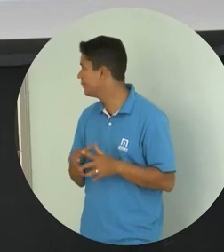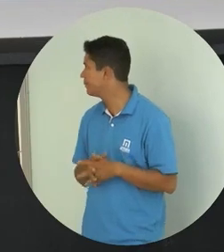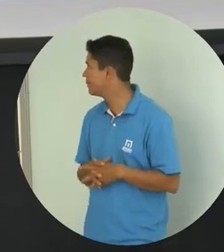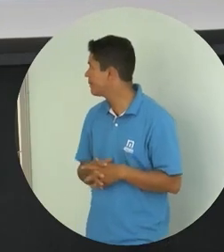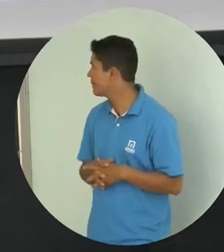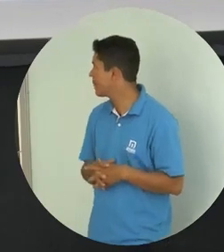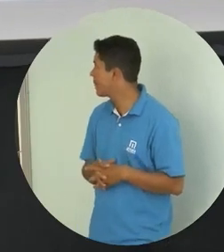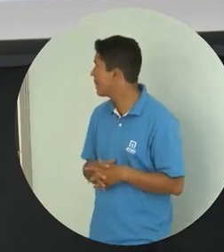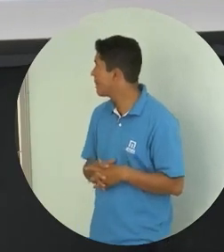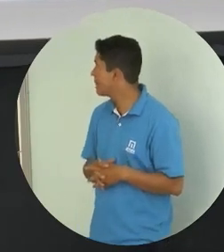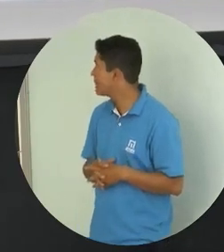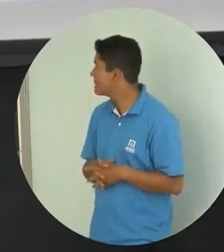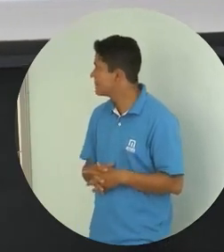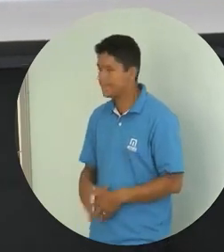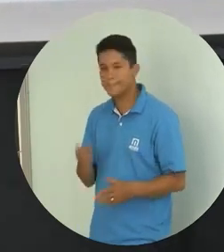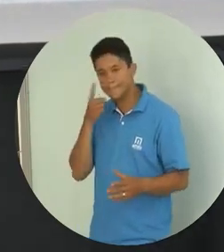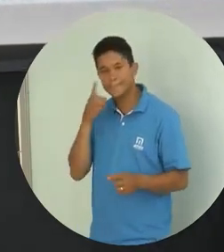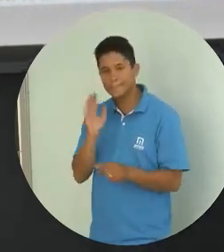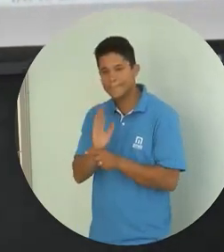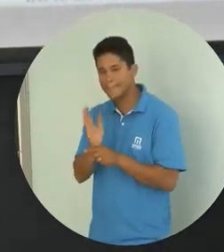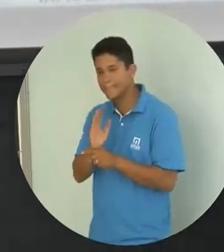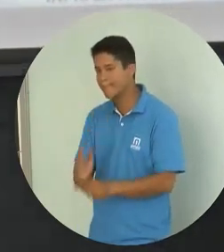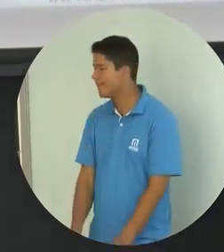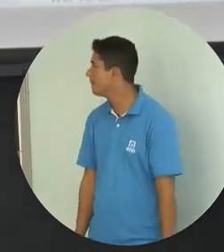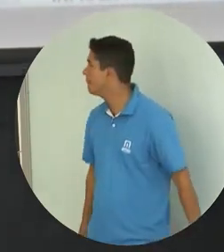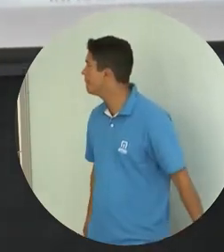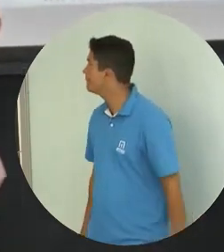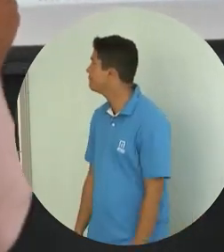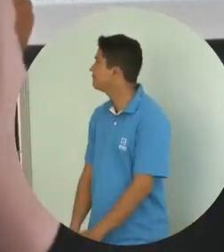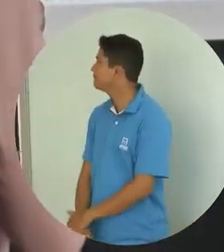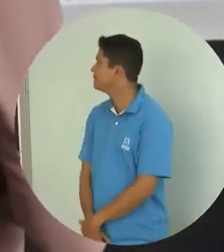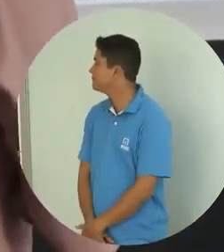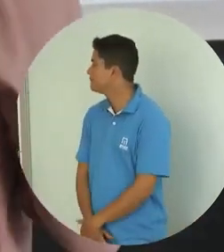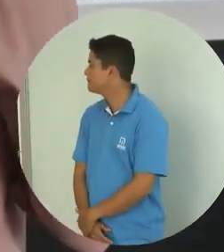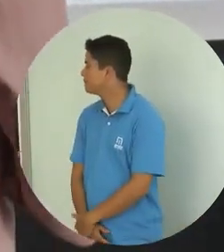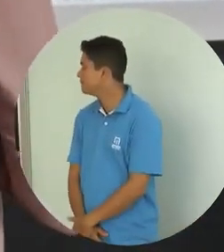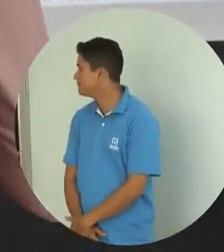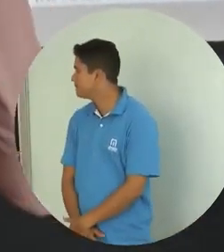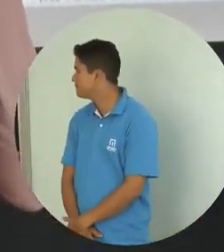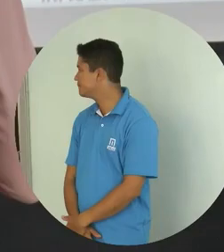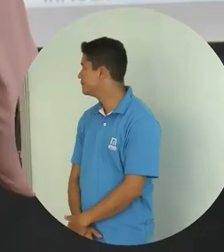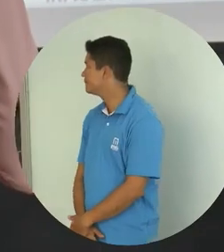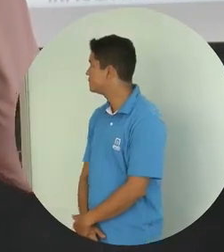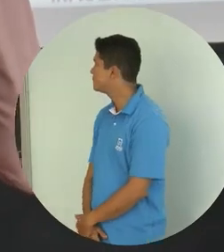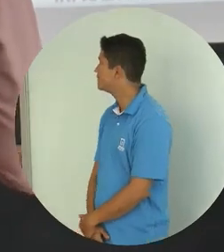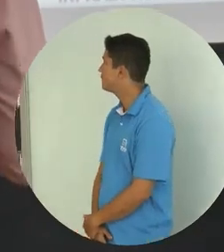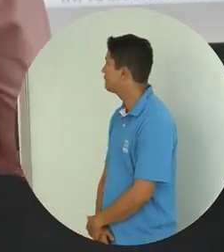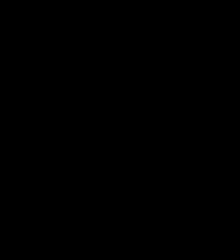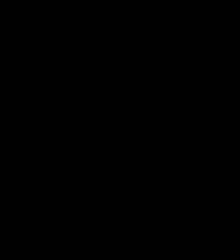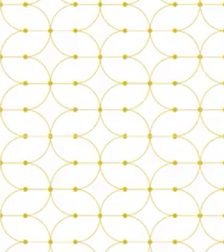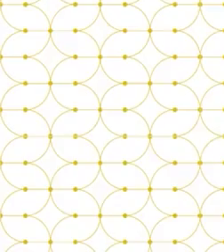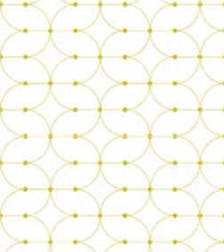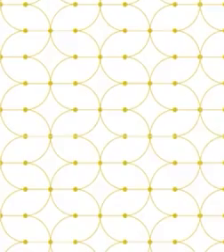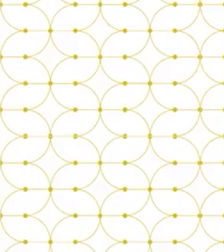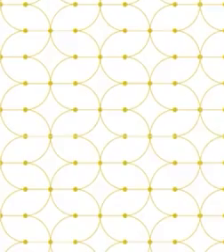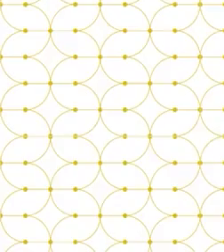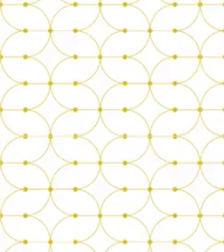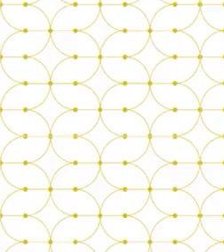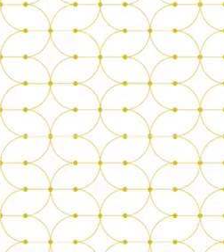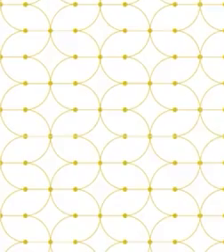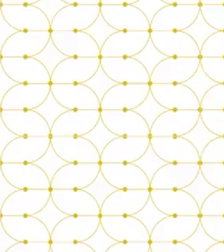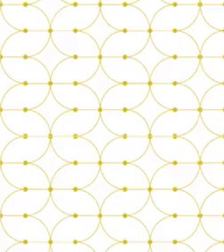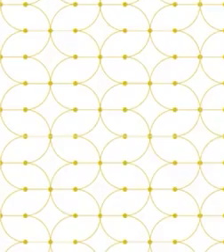Tá? Aí o vídeo, o Diego vai botar para rodar para a gente aí.